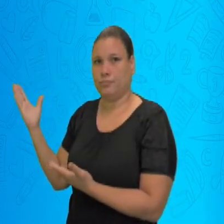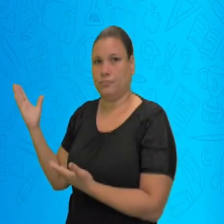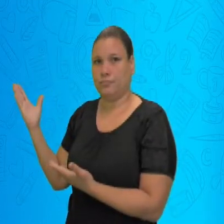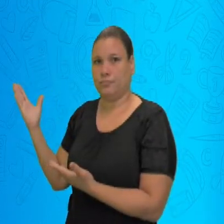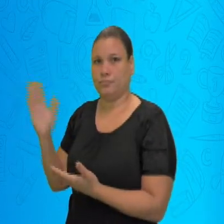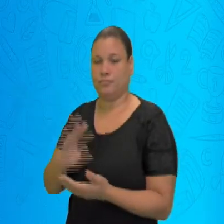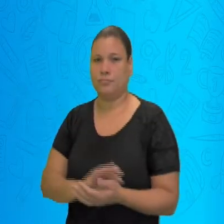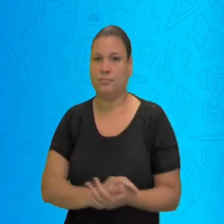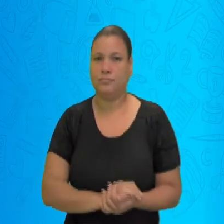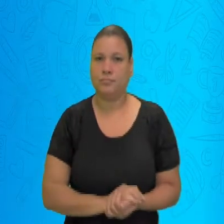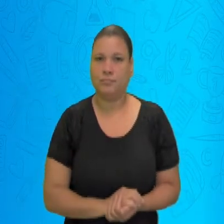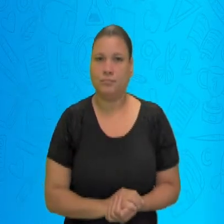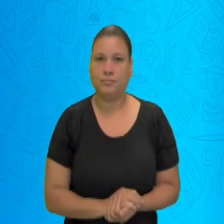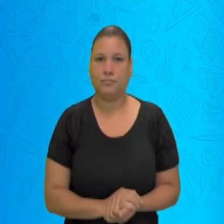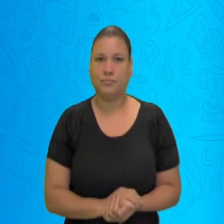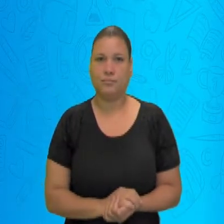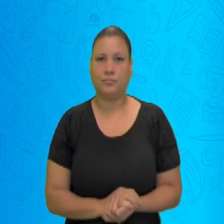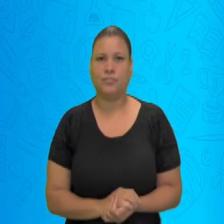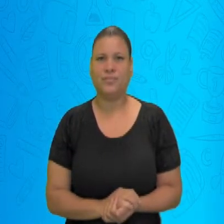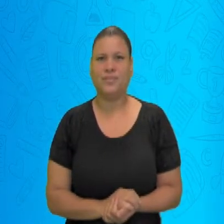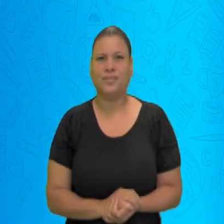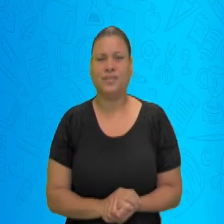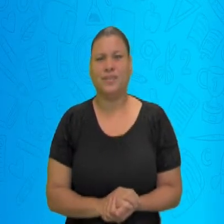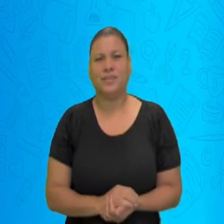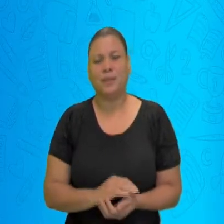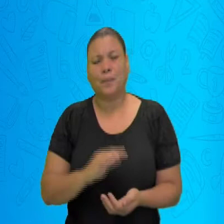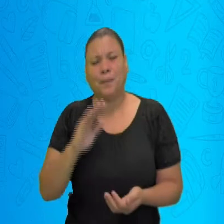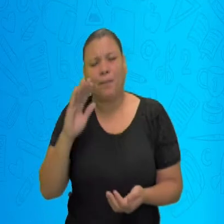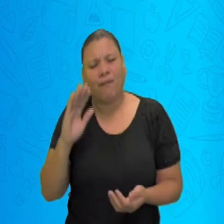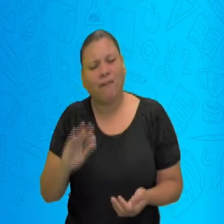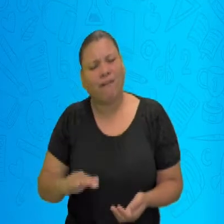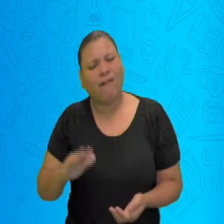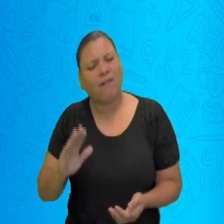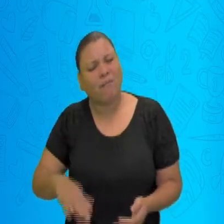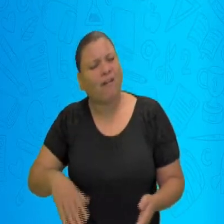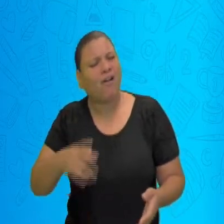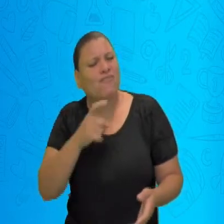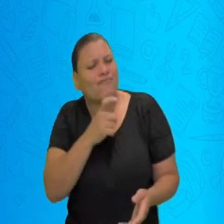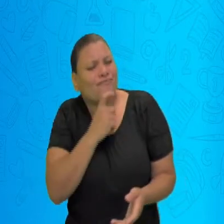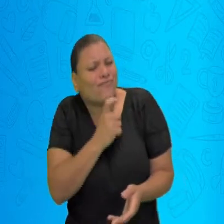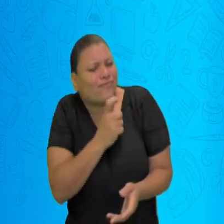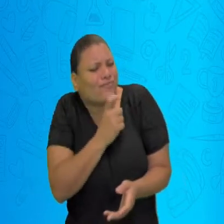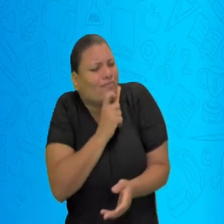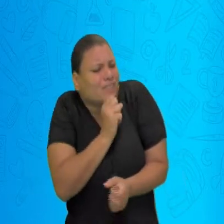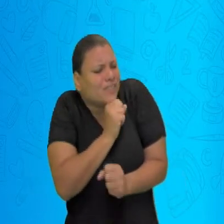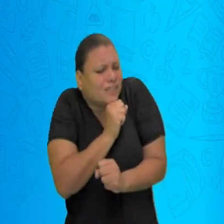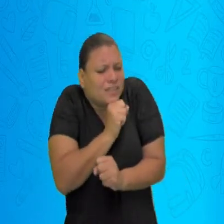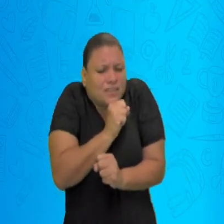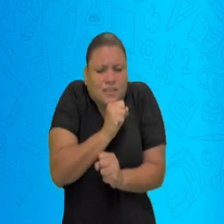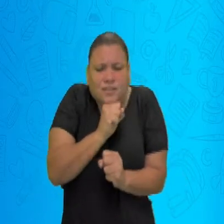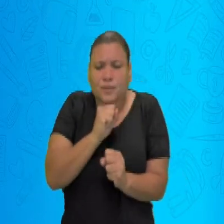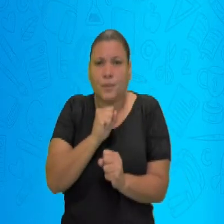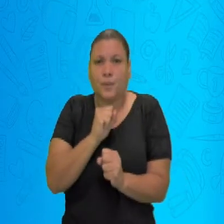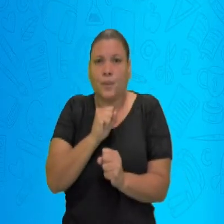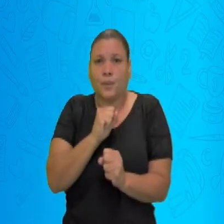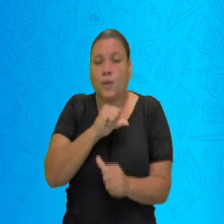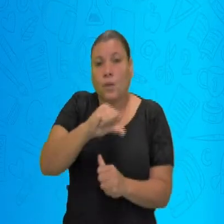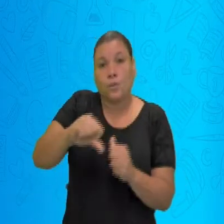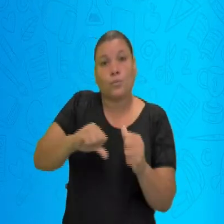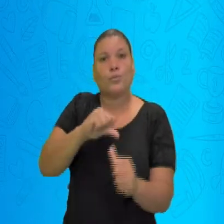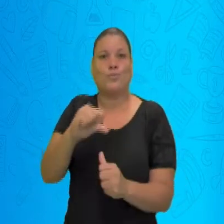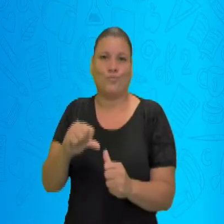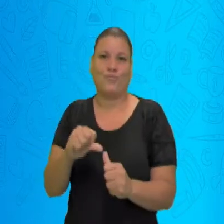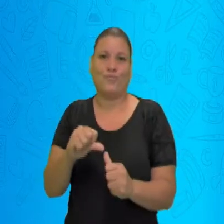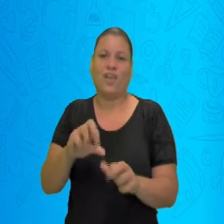graus, mais baixas são as temperaturas. Então, dentro desta